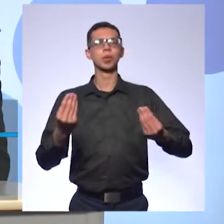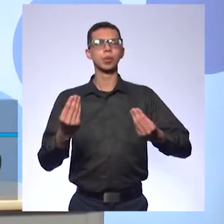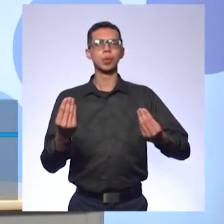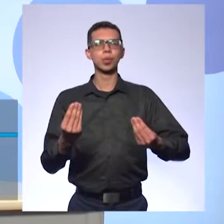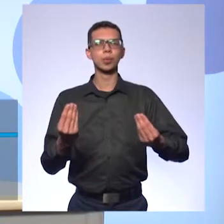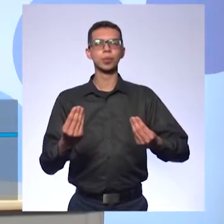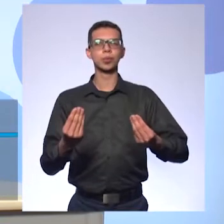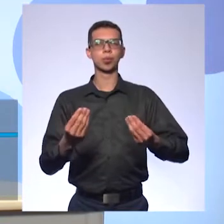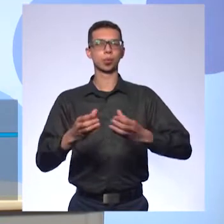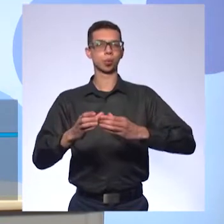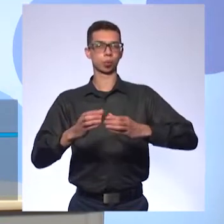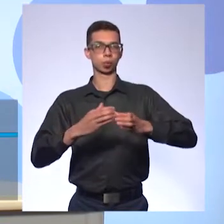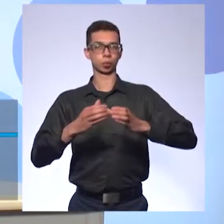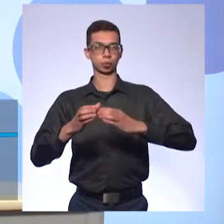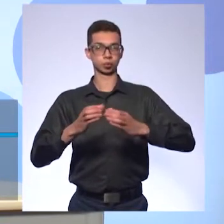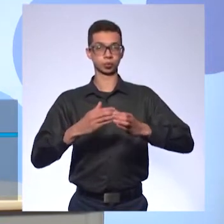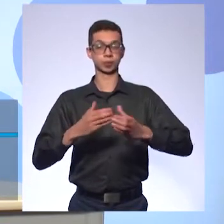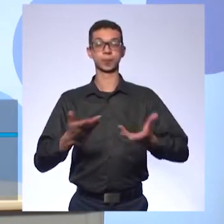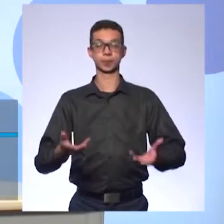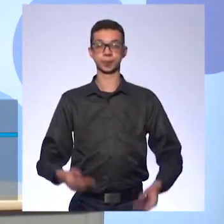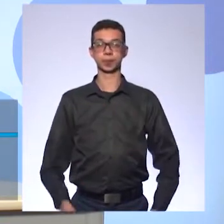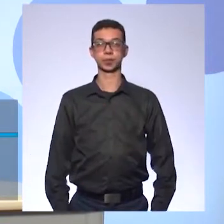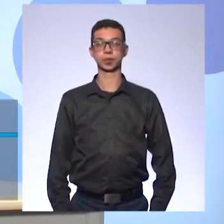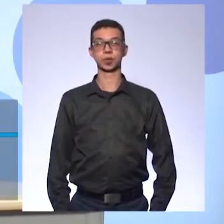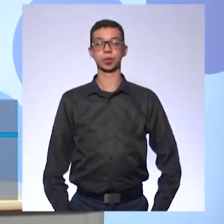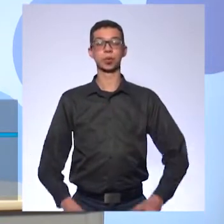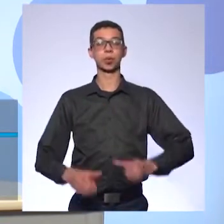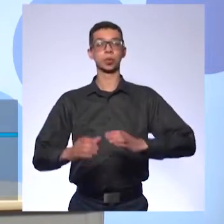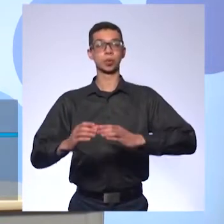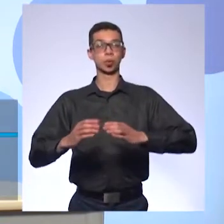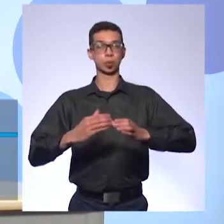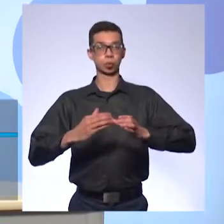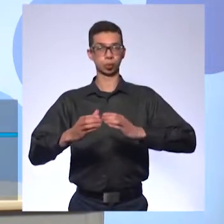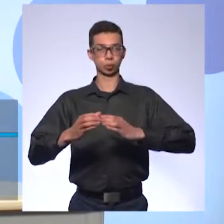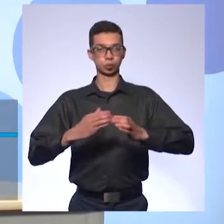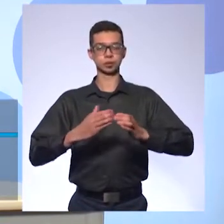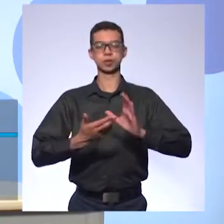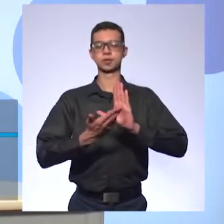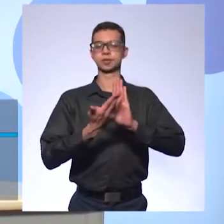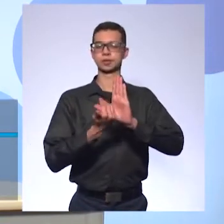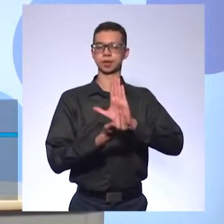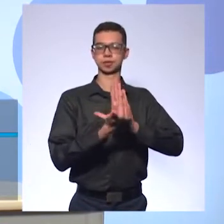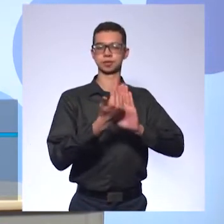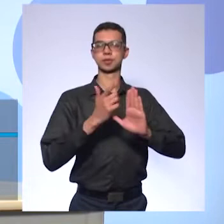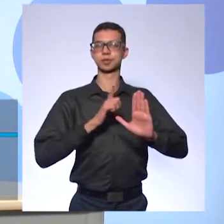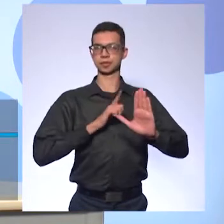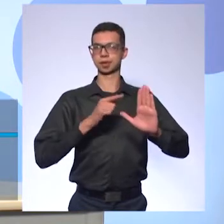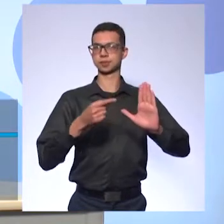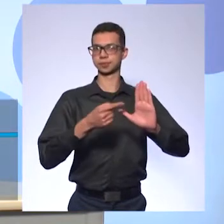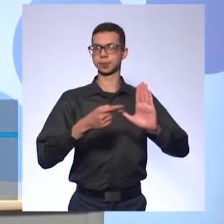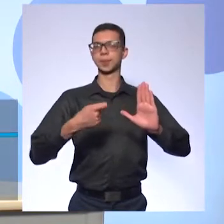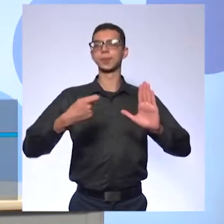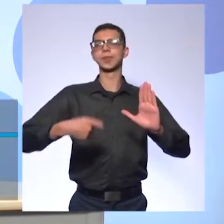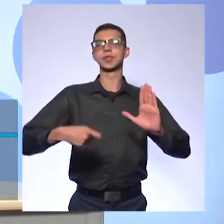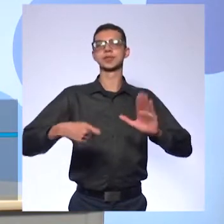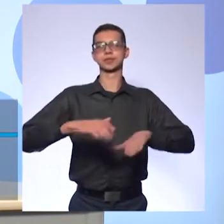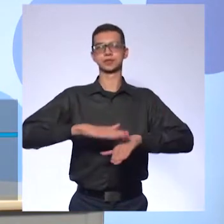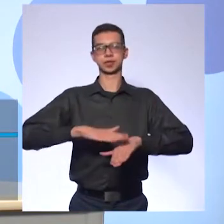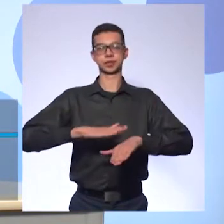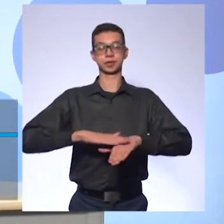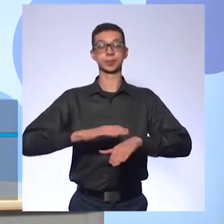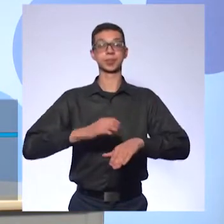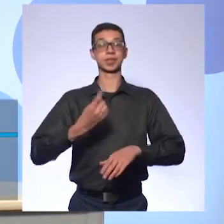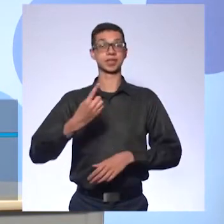esse concurso? Esse concurso ele é composto de um desenho que o aluno deve fazer aí de um dos 17 Objetivos